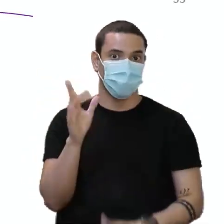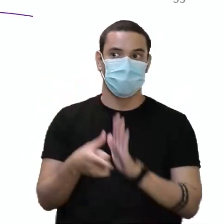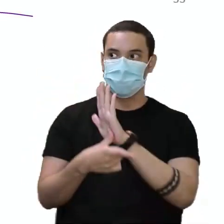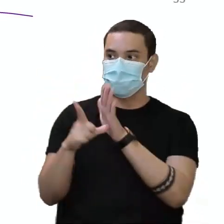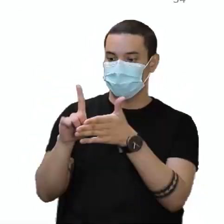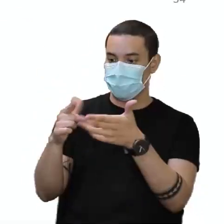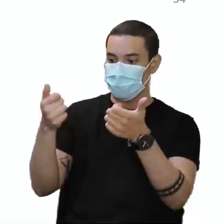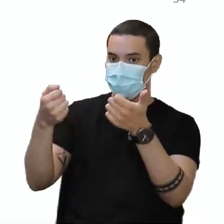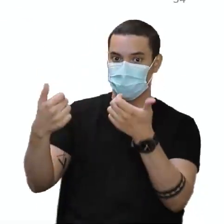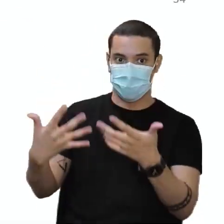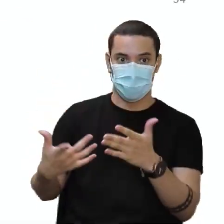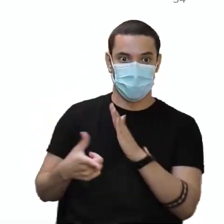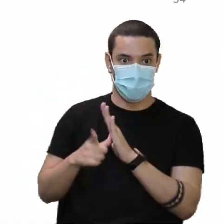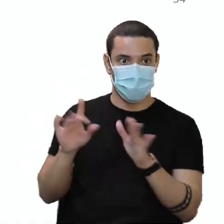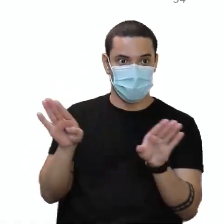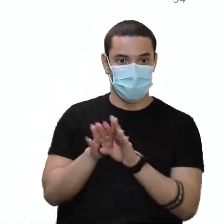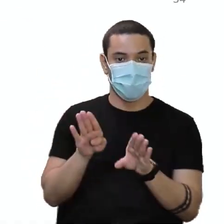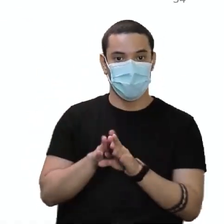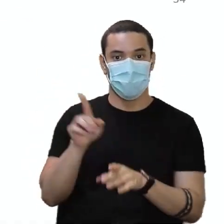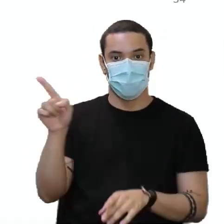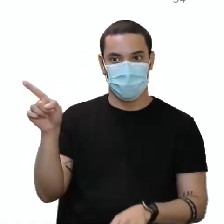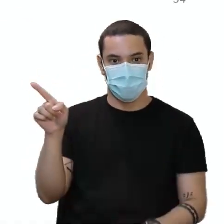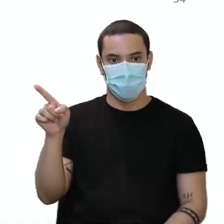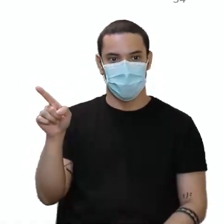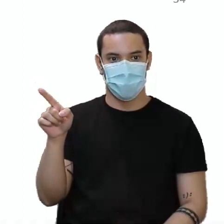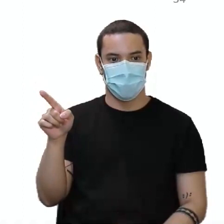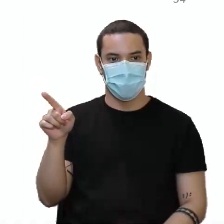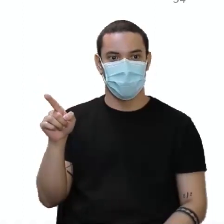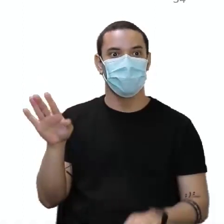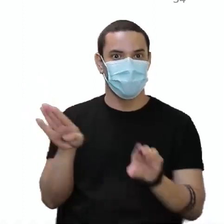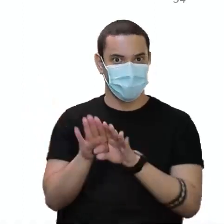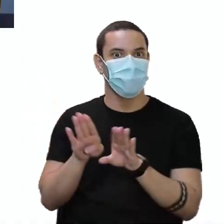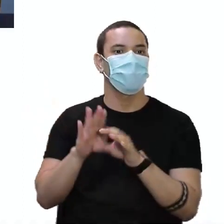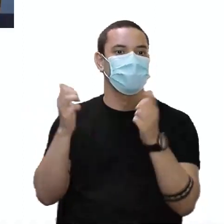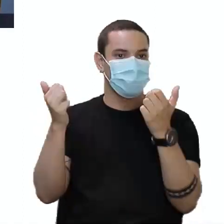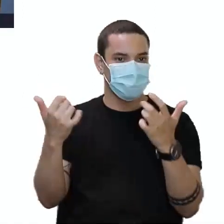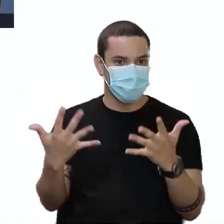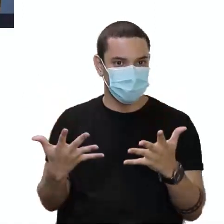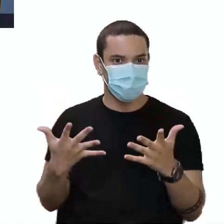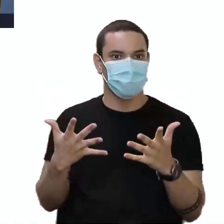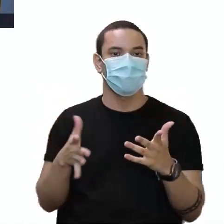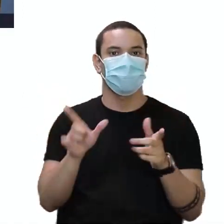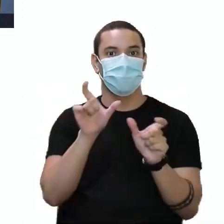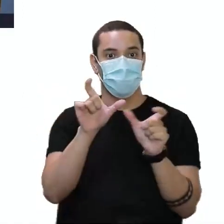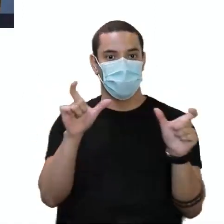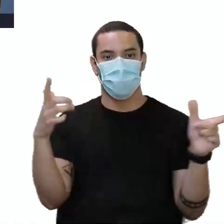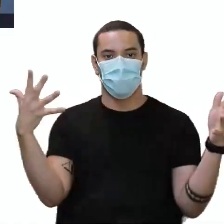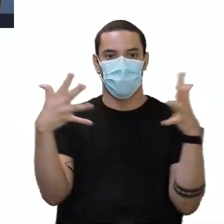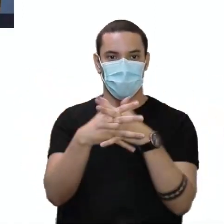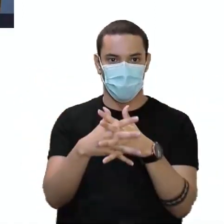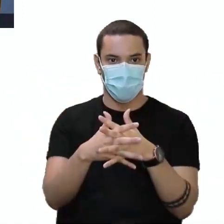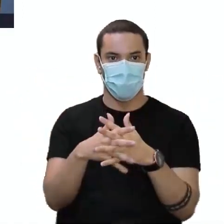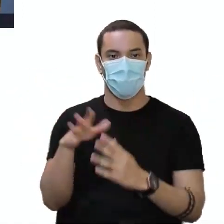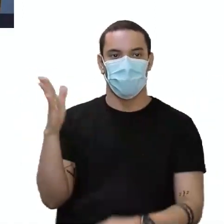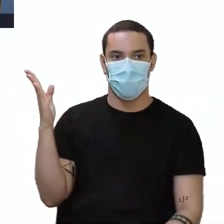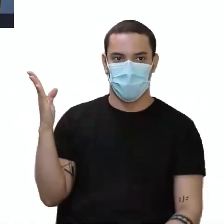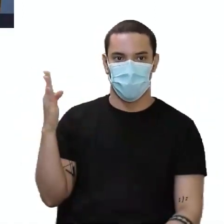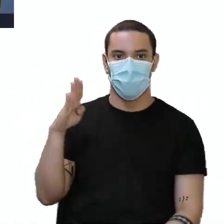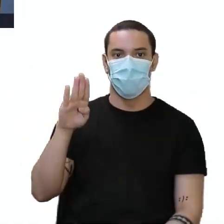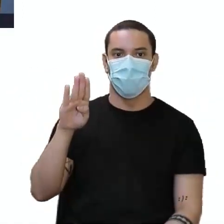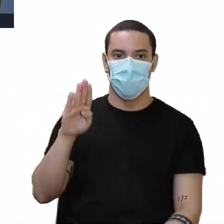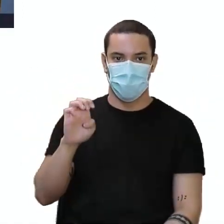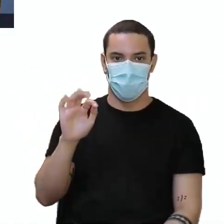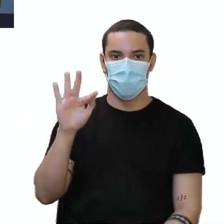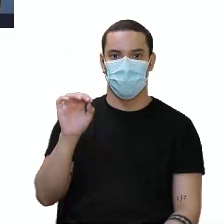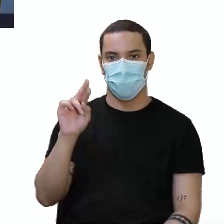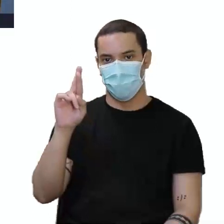passado. Muito bem, elas chegaram também... Aliás, chegaram não, né? A gente também falou sobre elas, confusing words, que foram before e until.